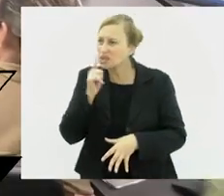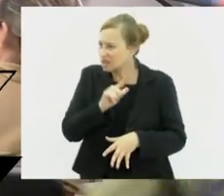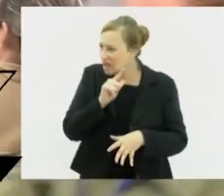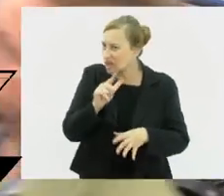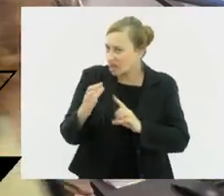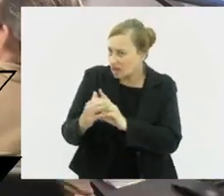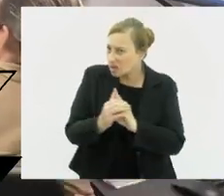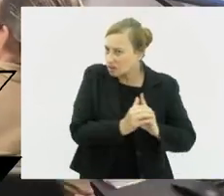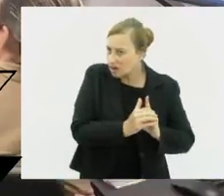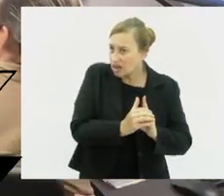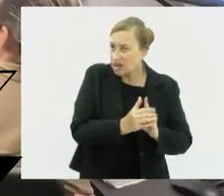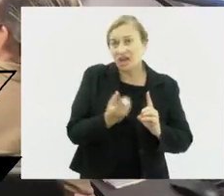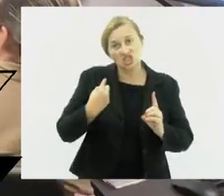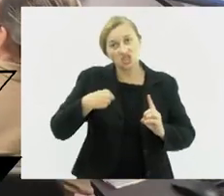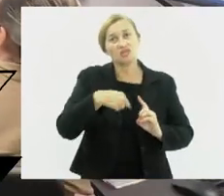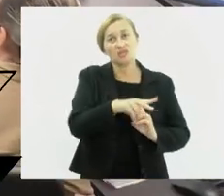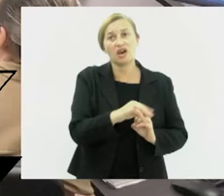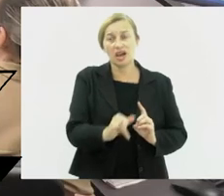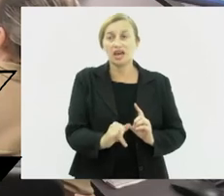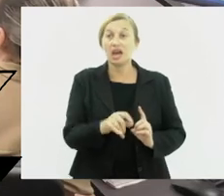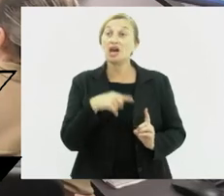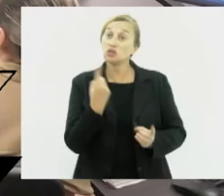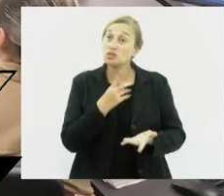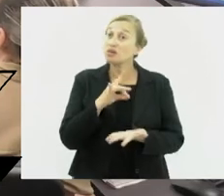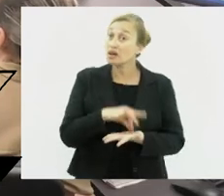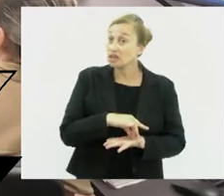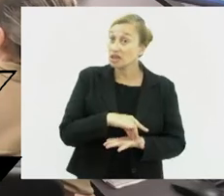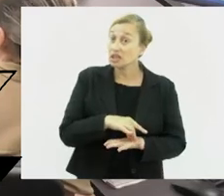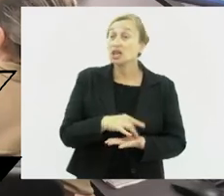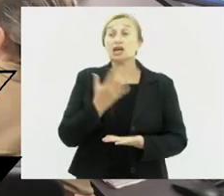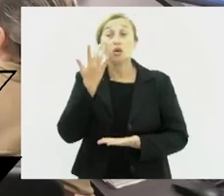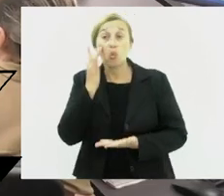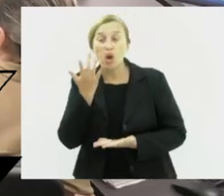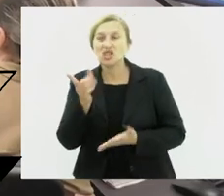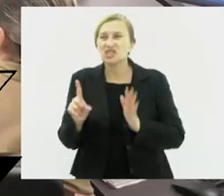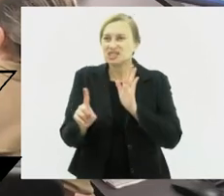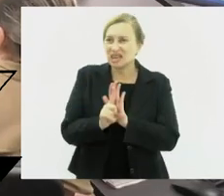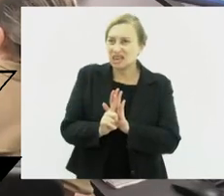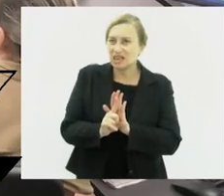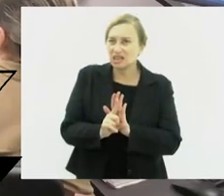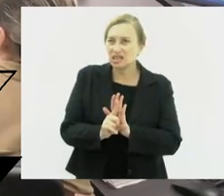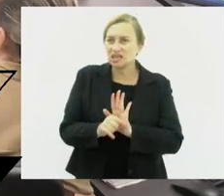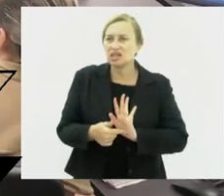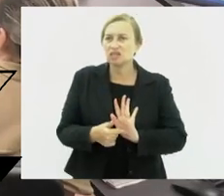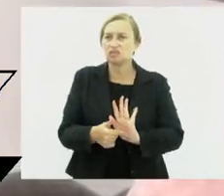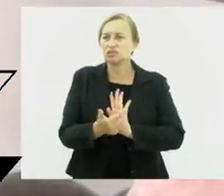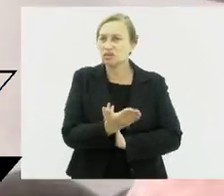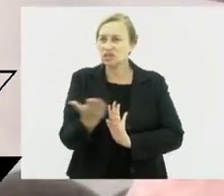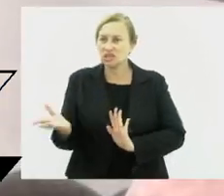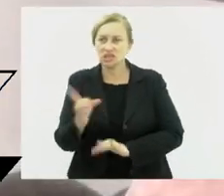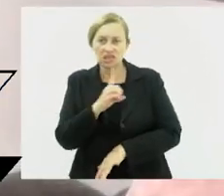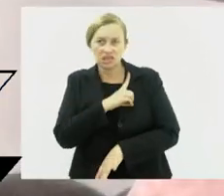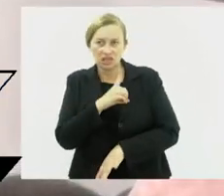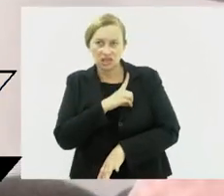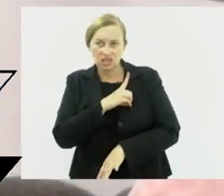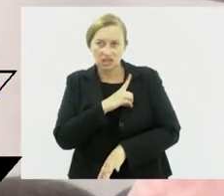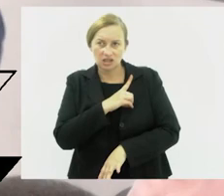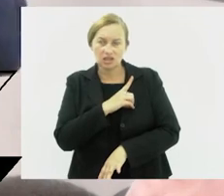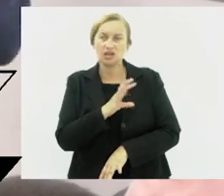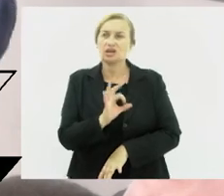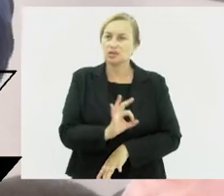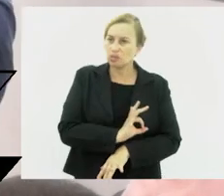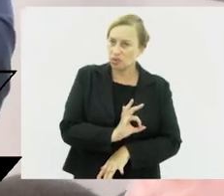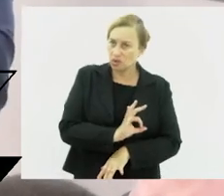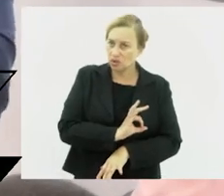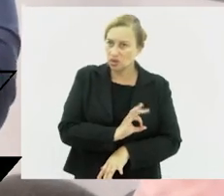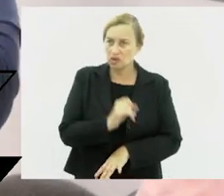Porque aí a gente vai. Essa é a nossa realidade. E aí eu acho que essa lei está trazendo para vocês da delegacia, para vocês da polícia, para vocês do bombeiro,